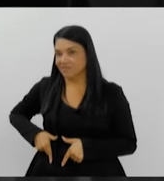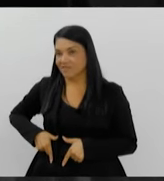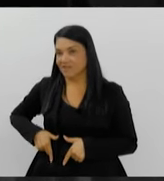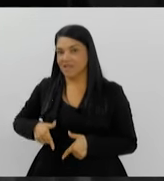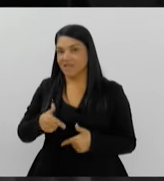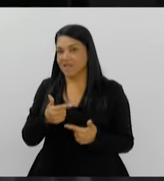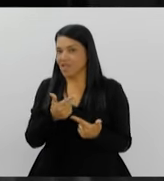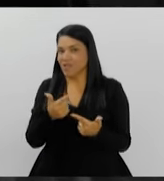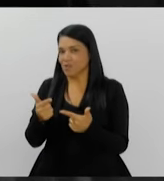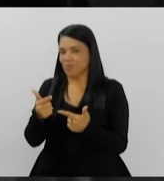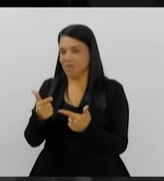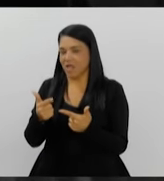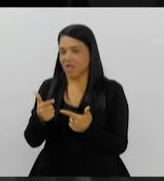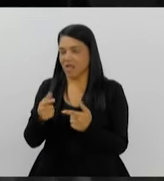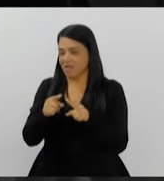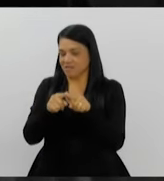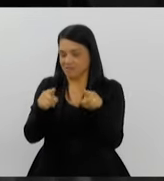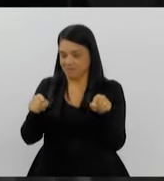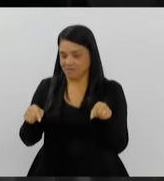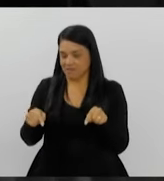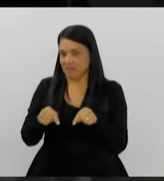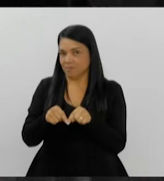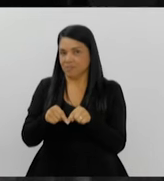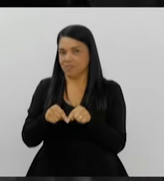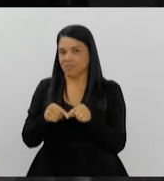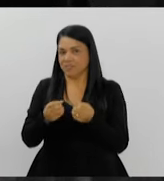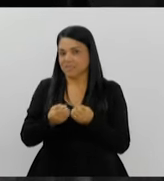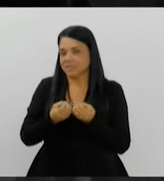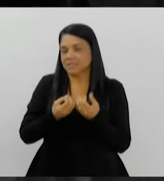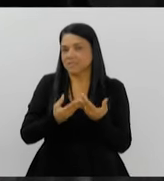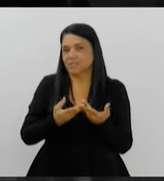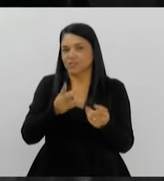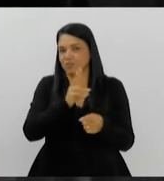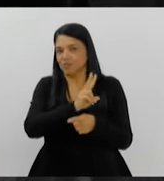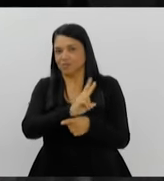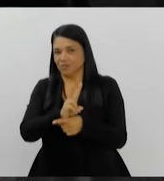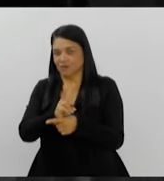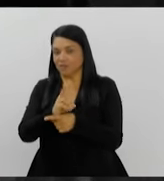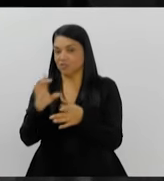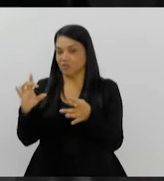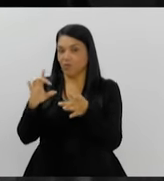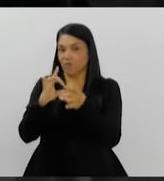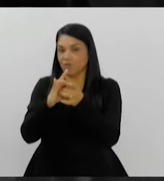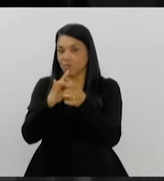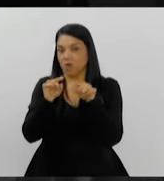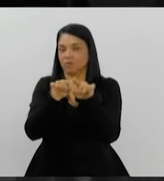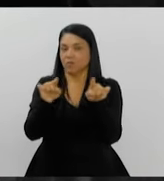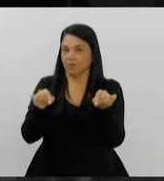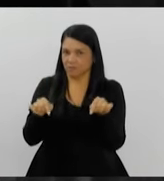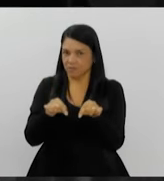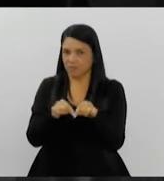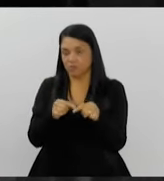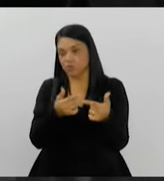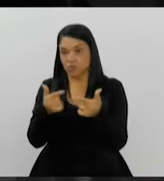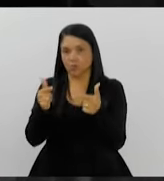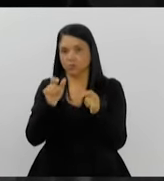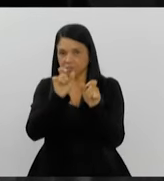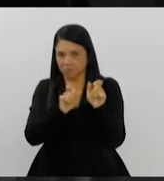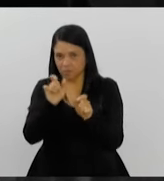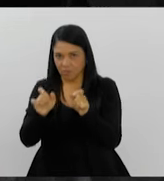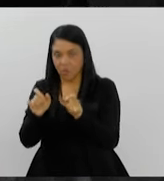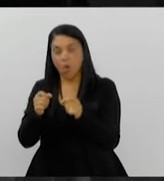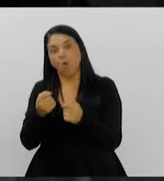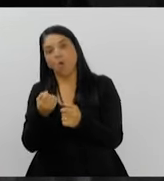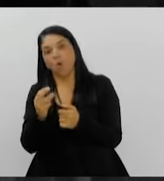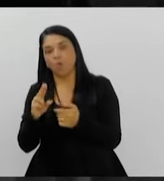cedidos para o gabinete dele aqueles seguranças estão vinculados ao gabinete de alguma instituição